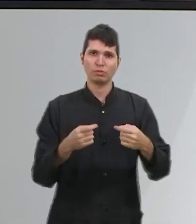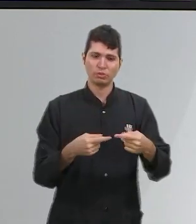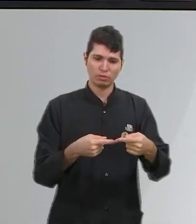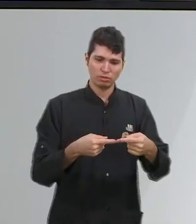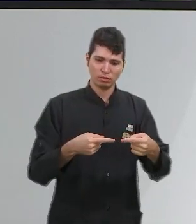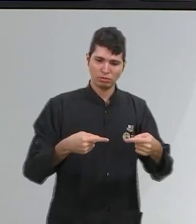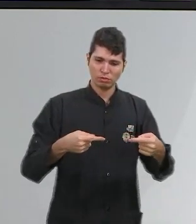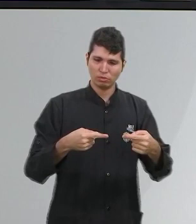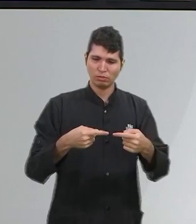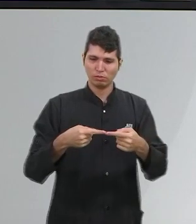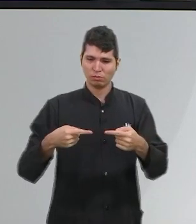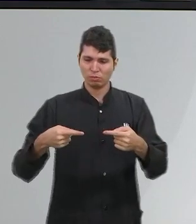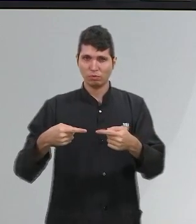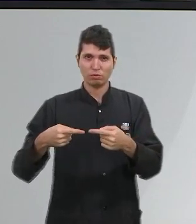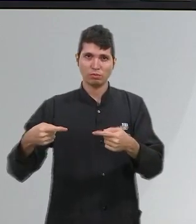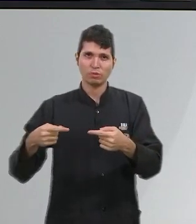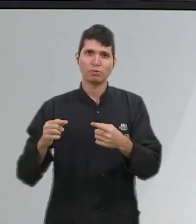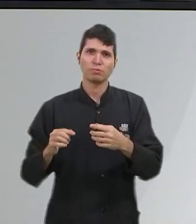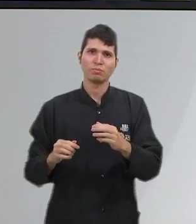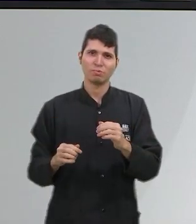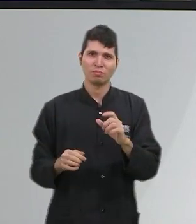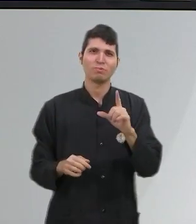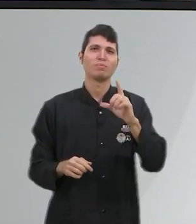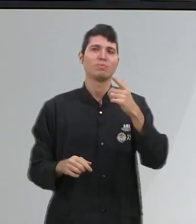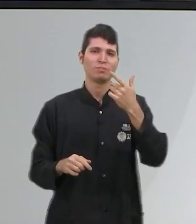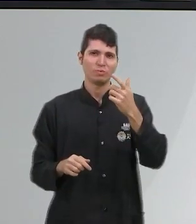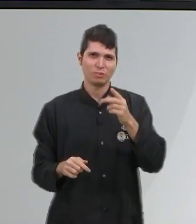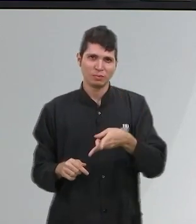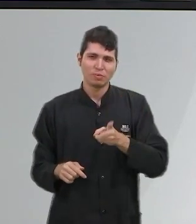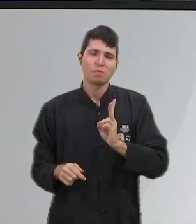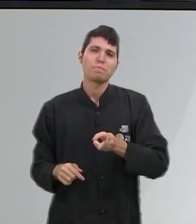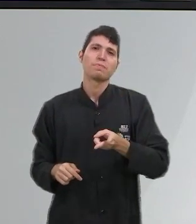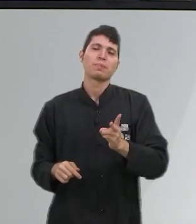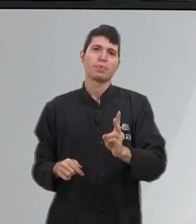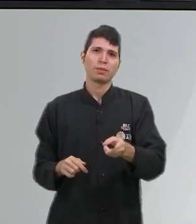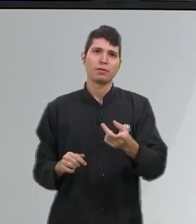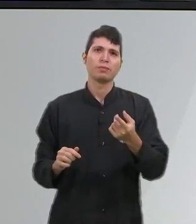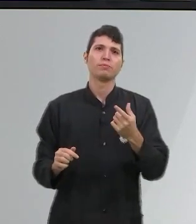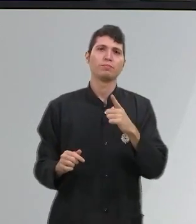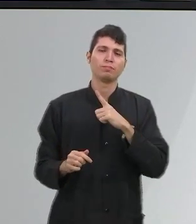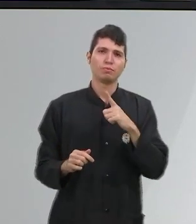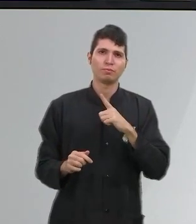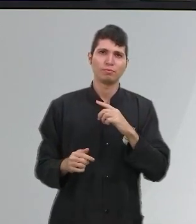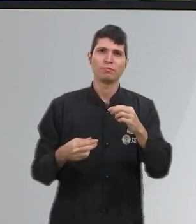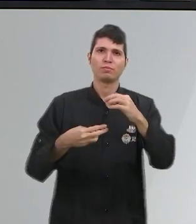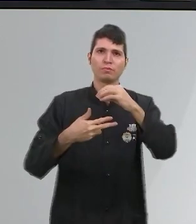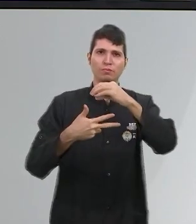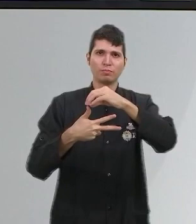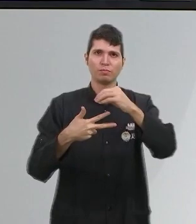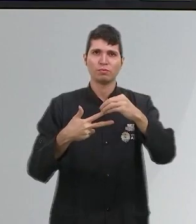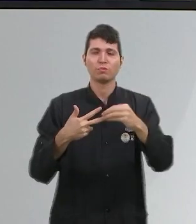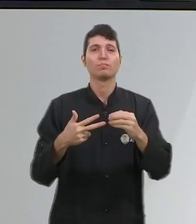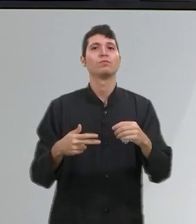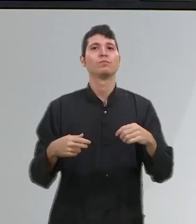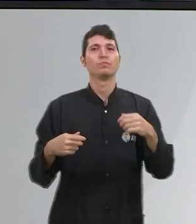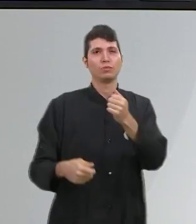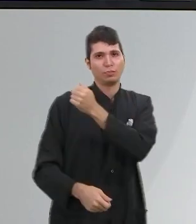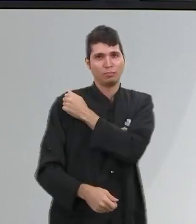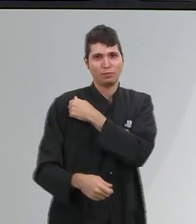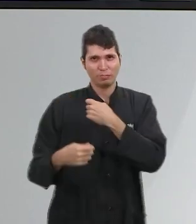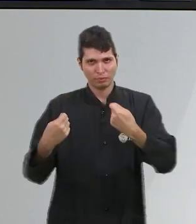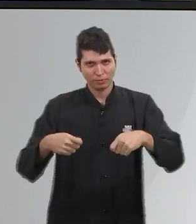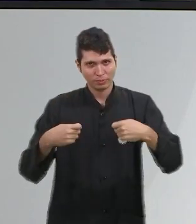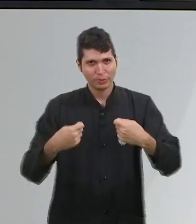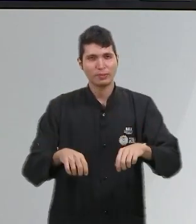mais aparece nas questões do Enem. Então, o aluno aí ele precisa estar um pouquinho mais preparado. Por quê? Porque